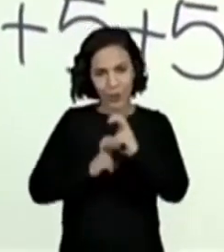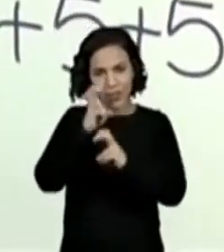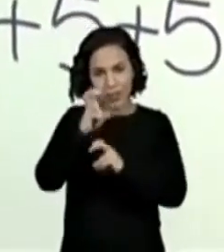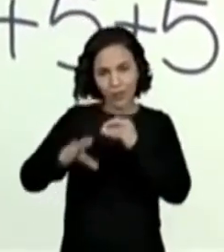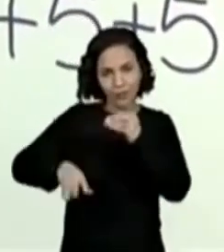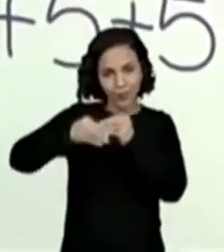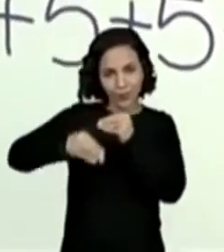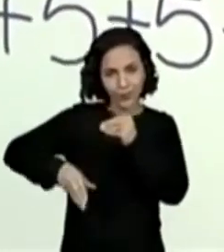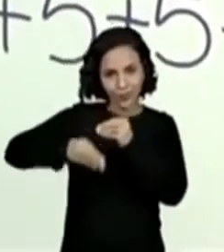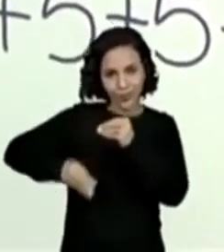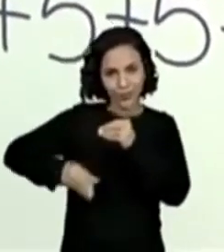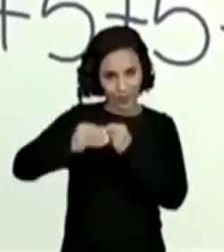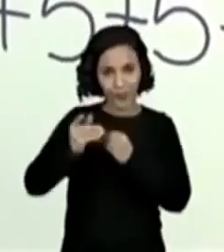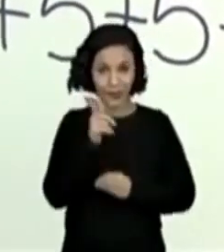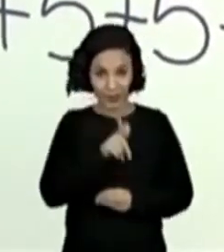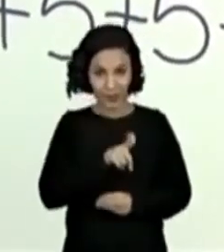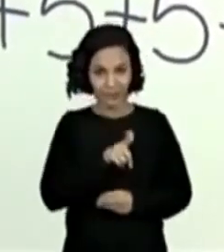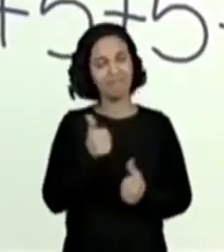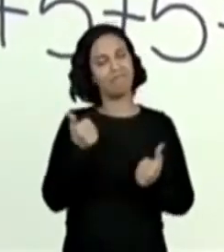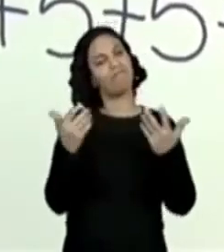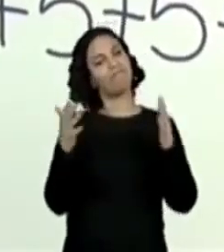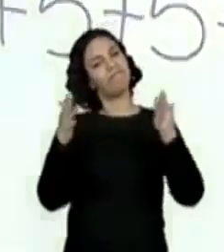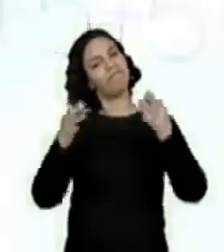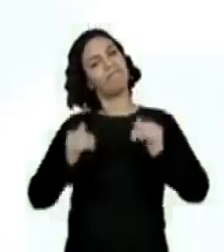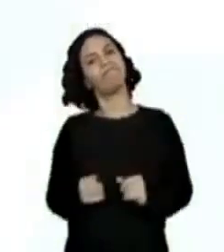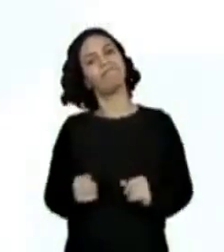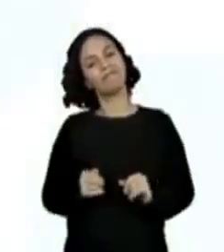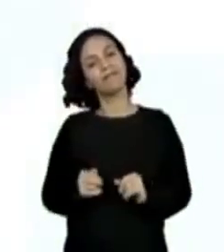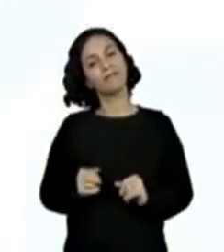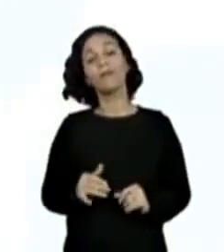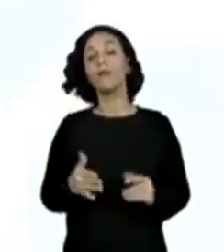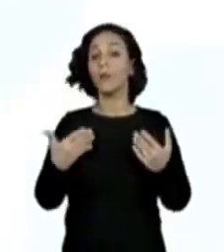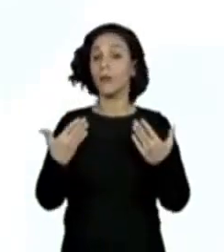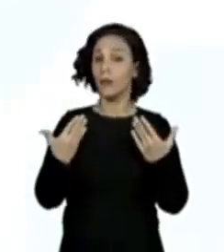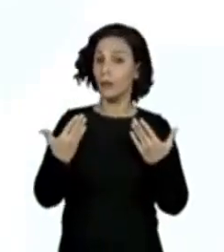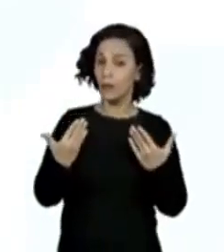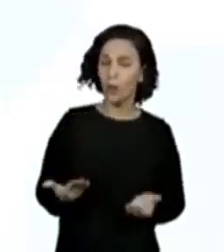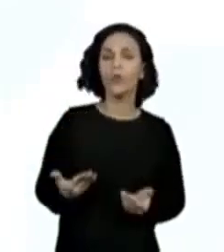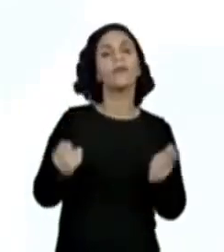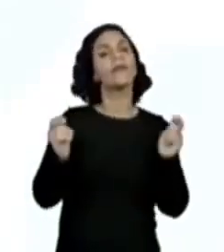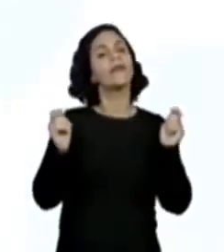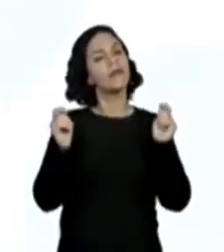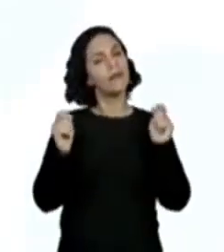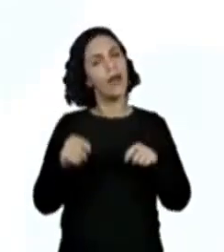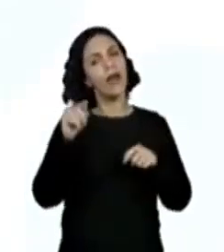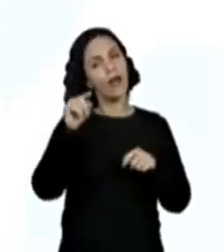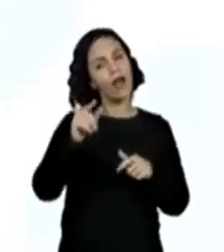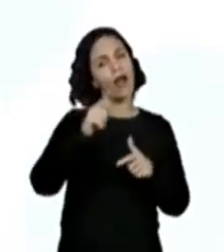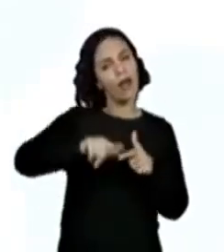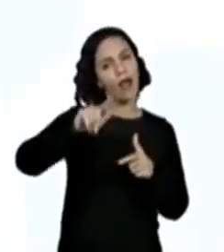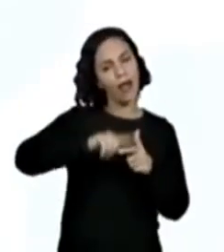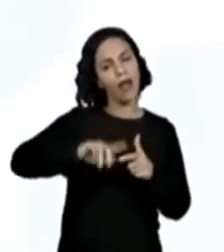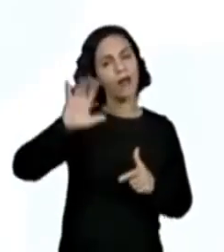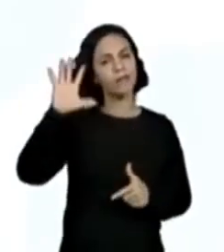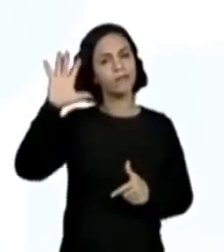Muito bem. Gostei de ver. Então, a gente pode fazer, resolver esse problema